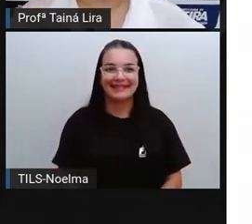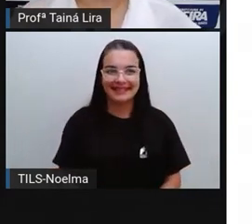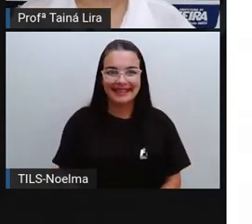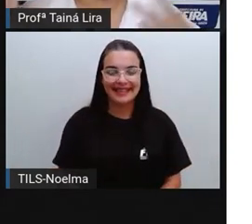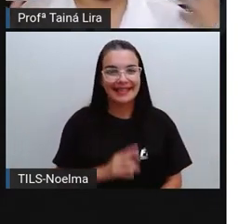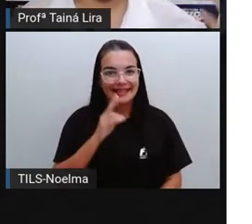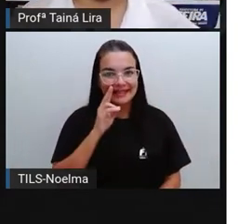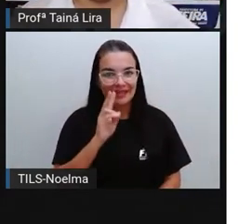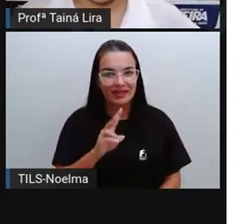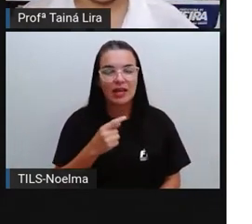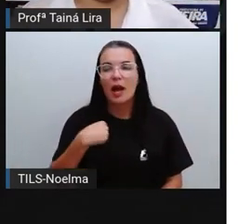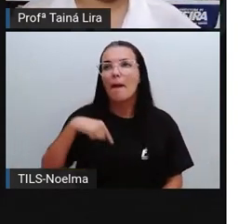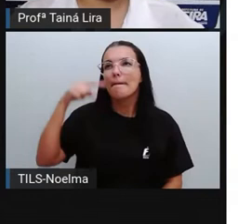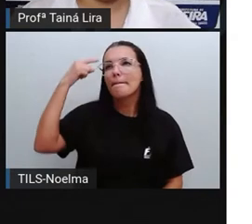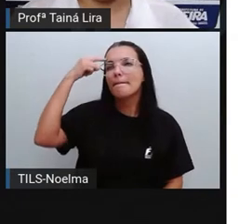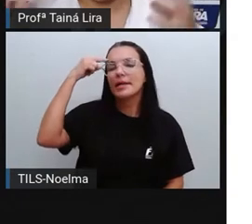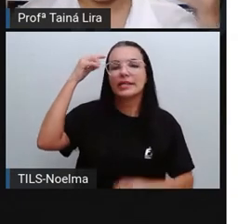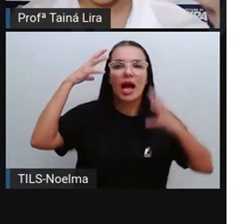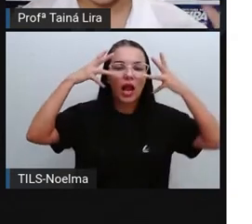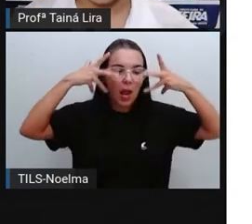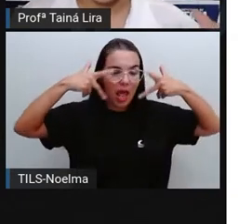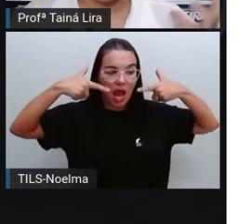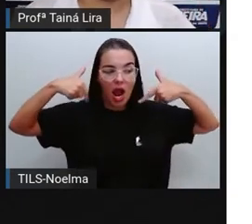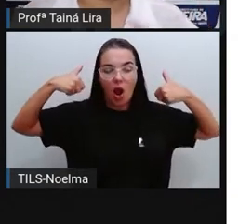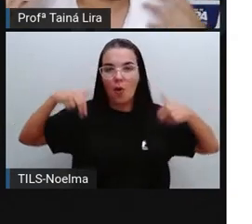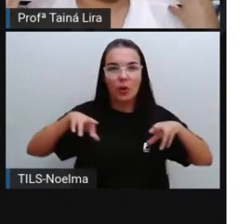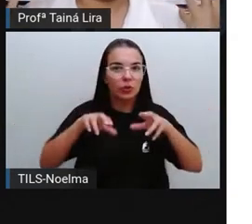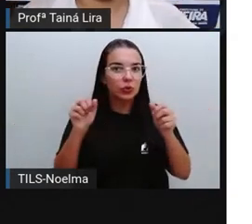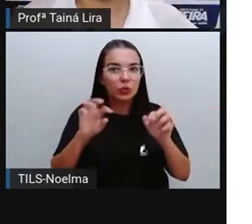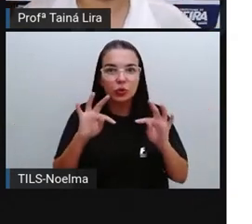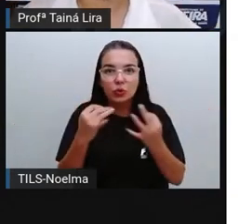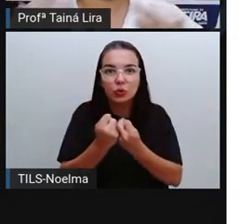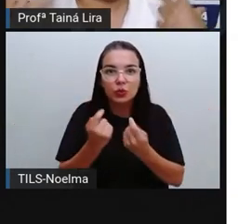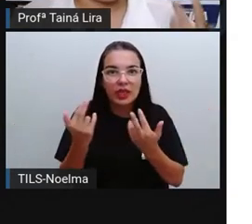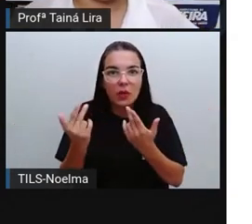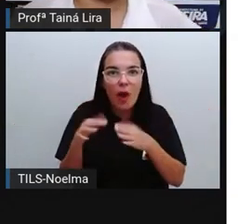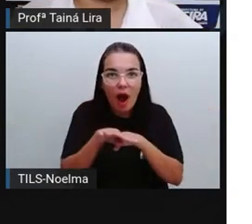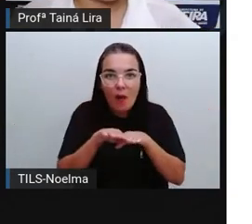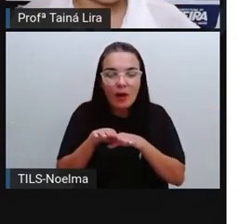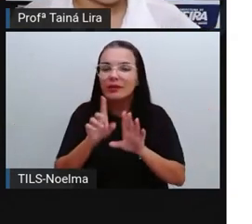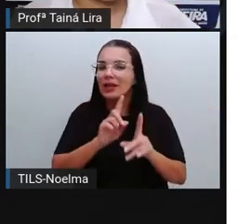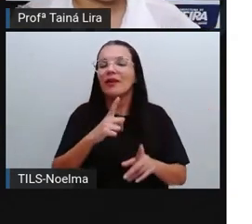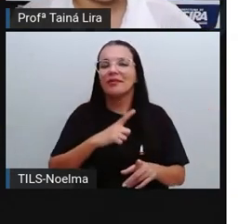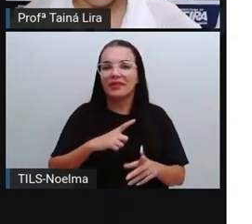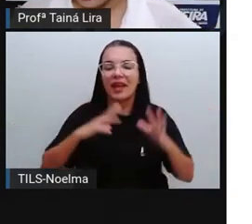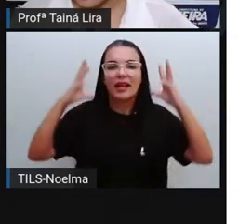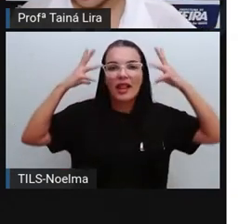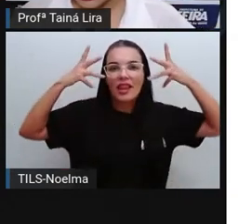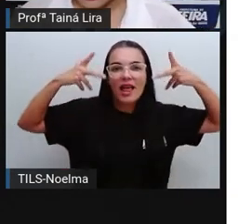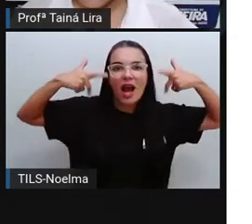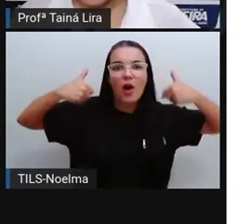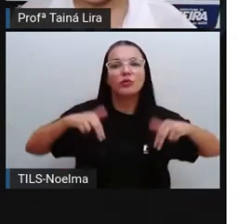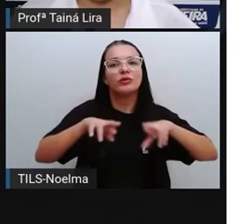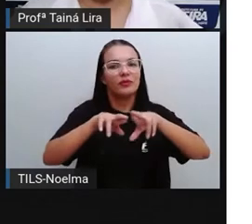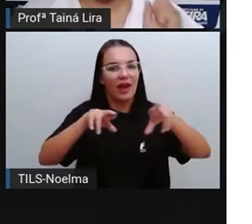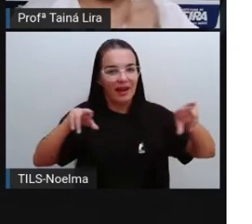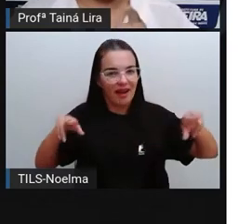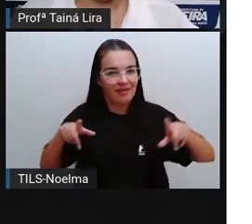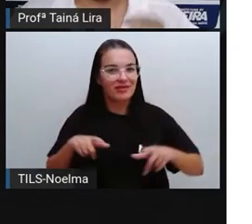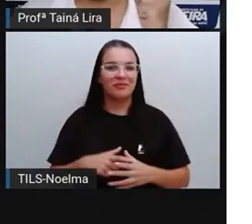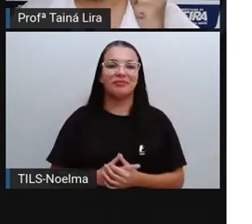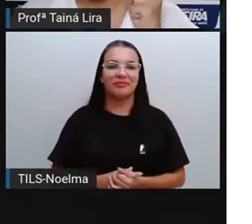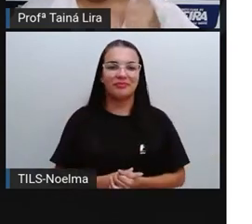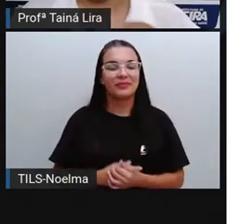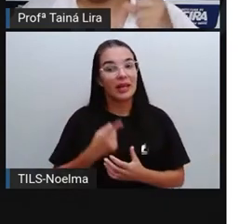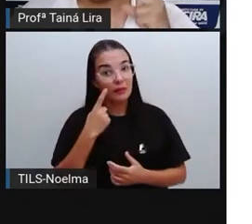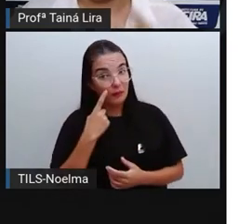às vezes a gente olha a imagem e acha que todos os leões, né, são iguais. Não, existem leões diferentes, tá bom? Então, observe